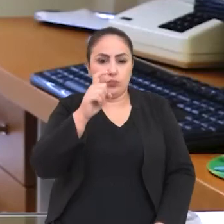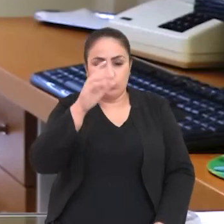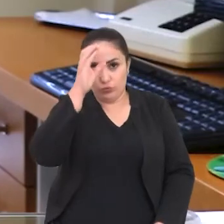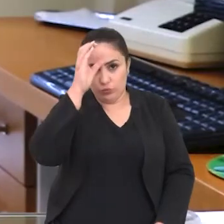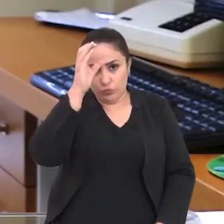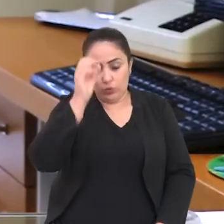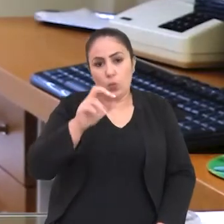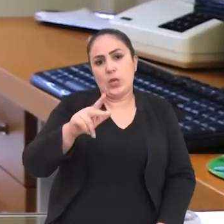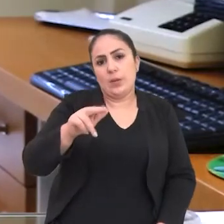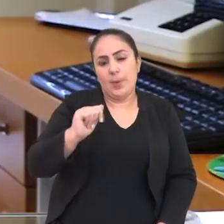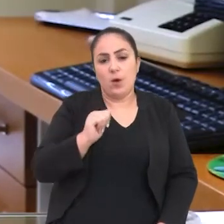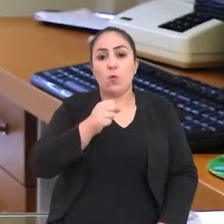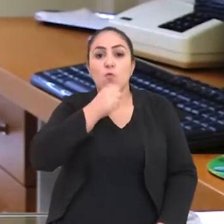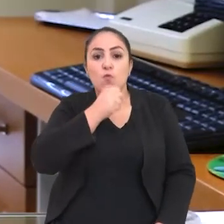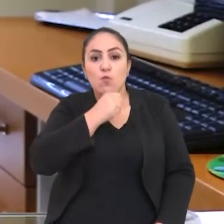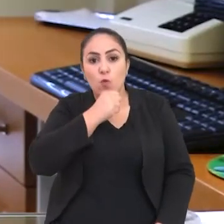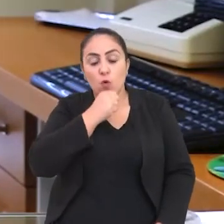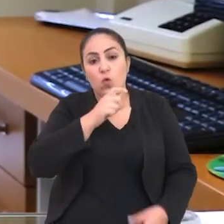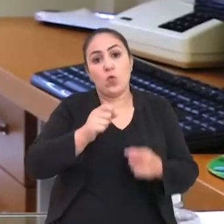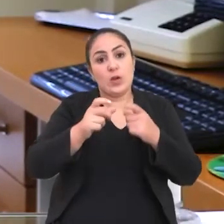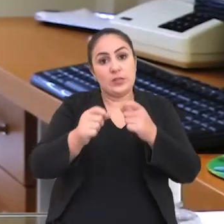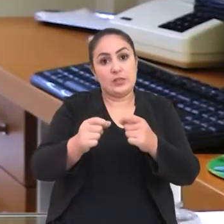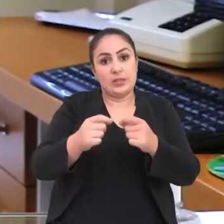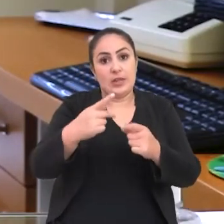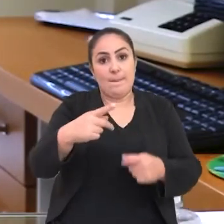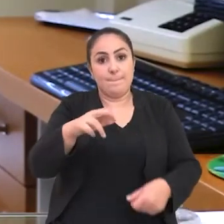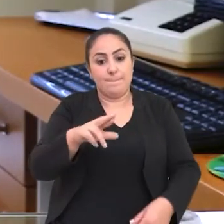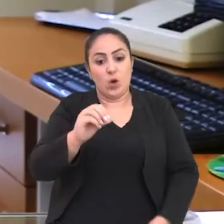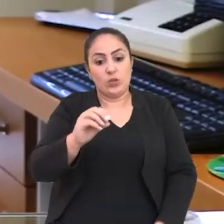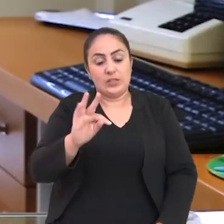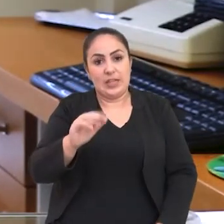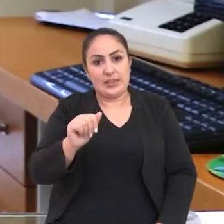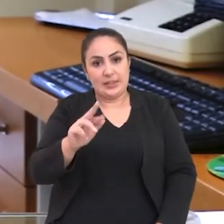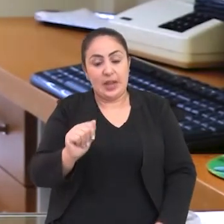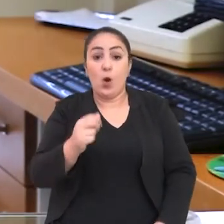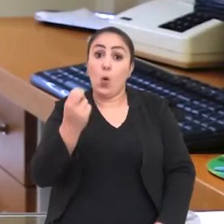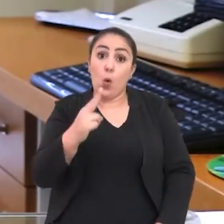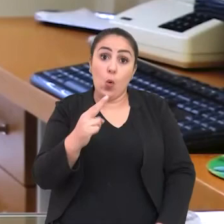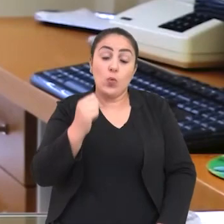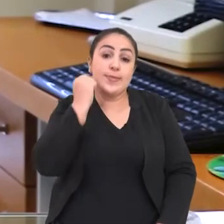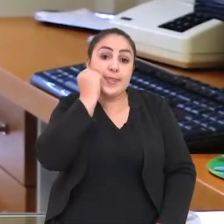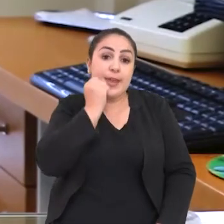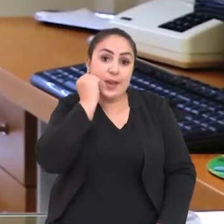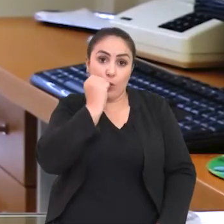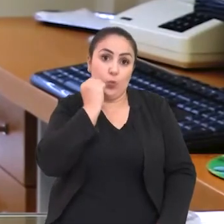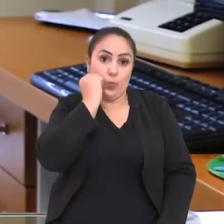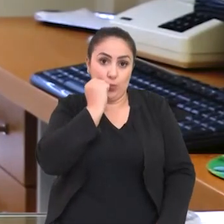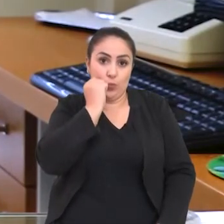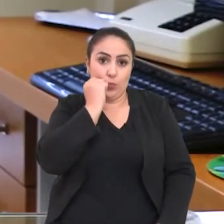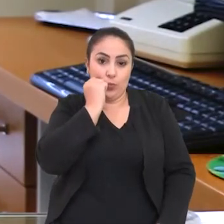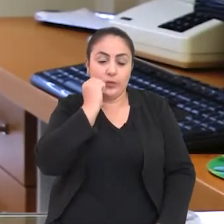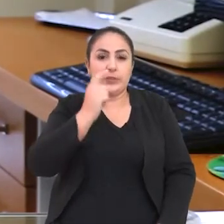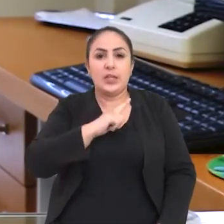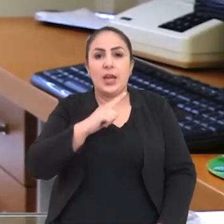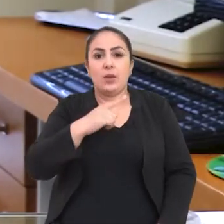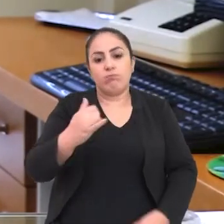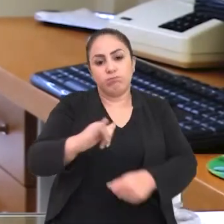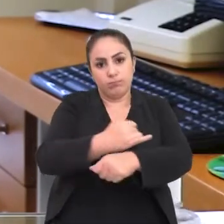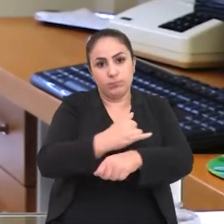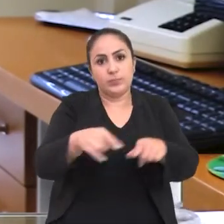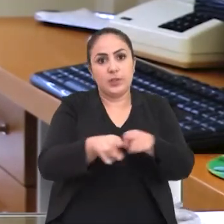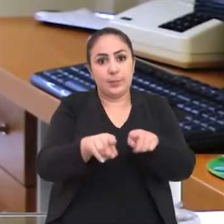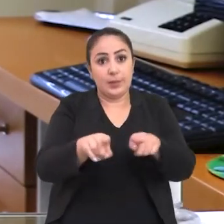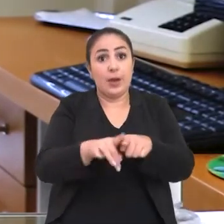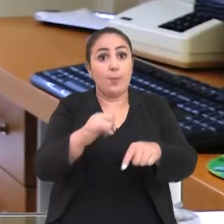pai, ou o tio, ou o irmão, ou o avô com câncer de próstata. Ou são da raça negra. Ou